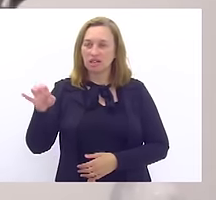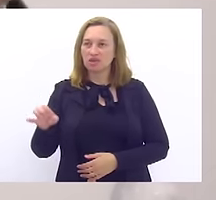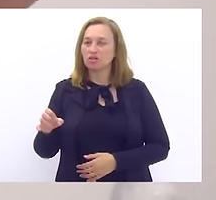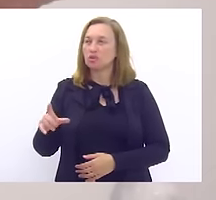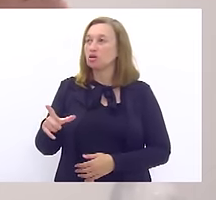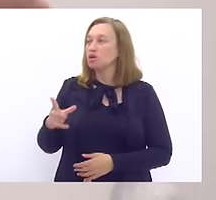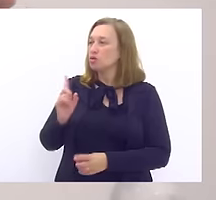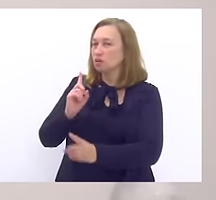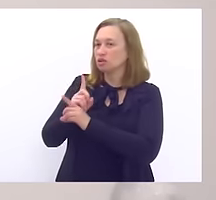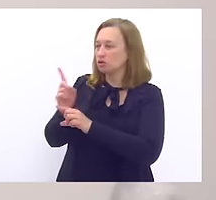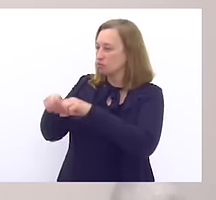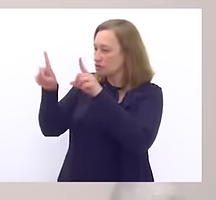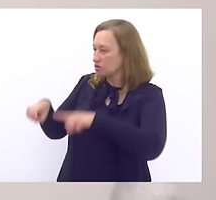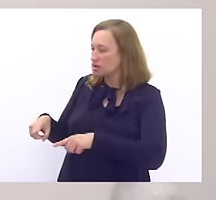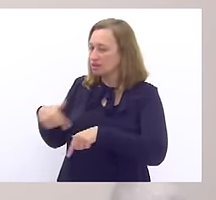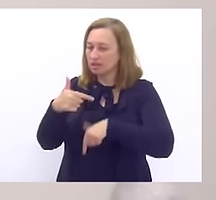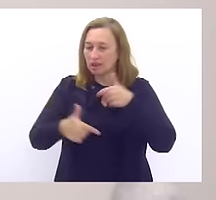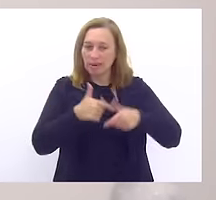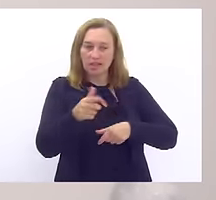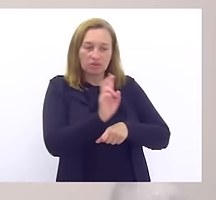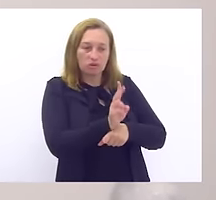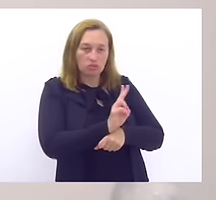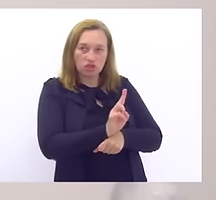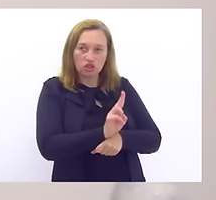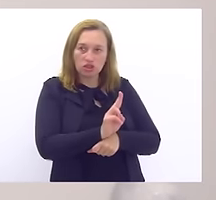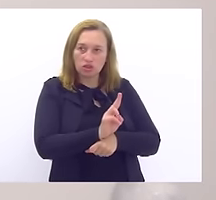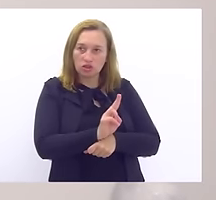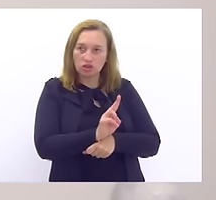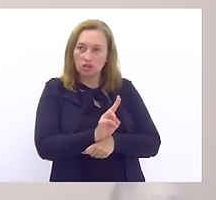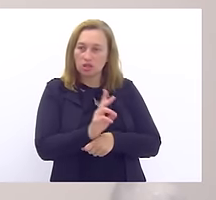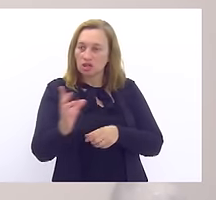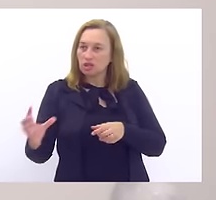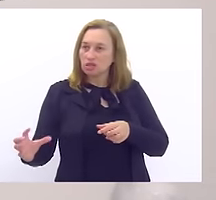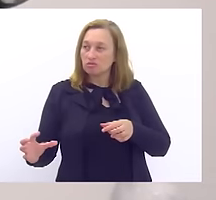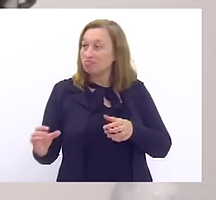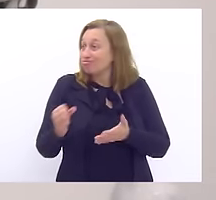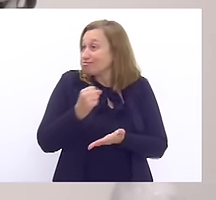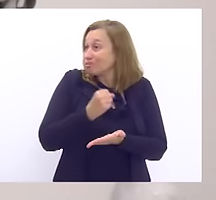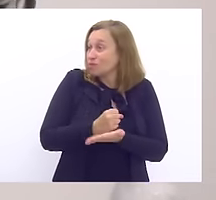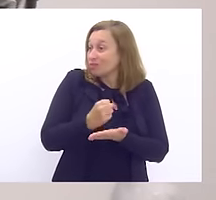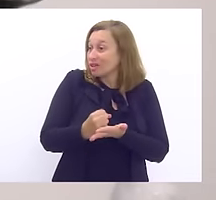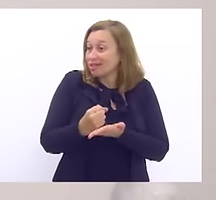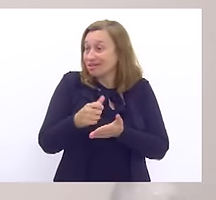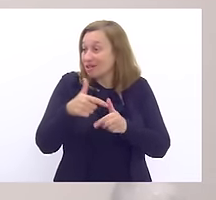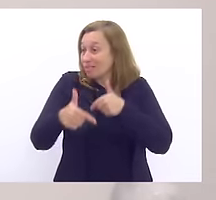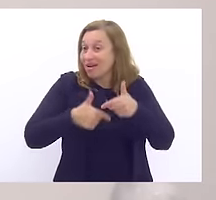como vigia página e população que não tem vínculo empregatício nenhum